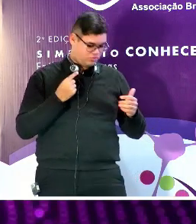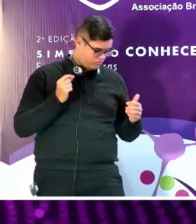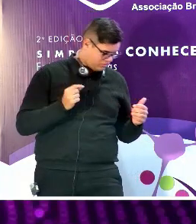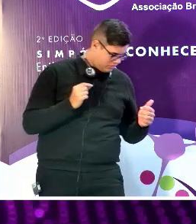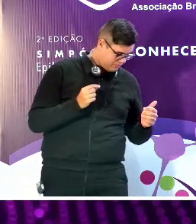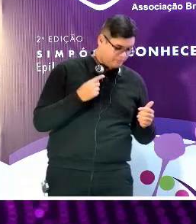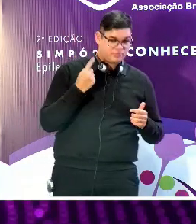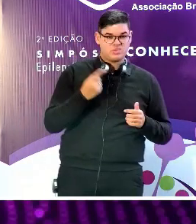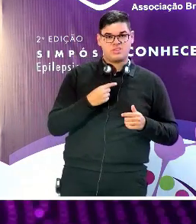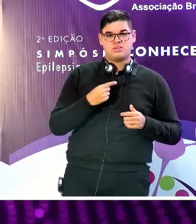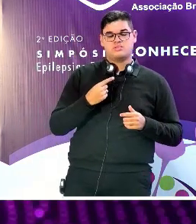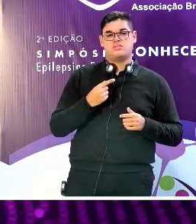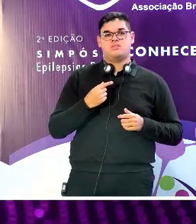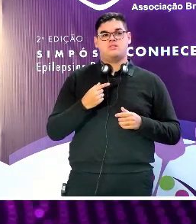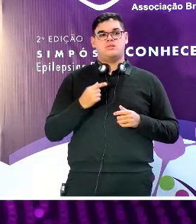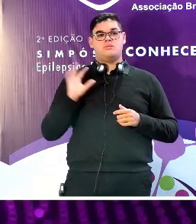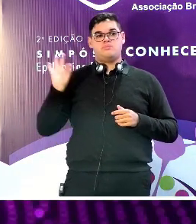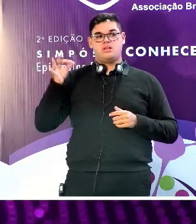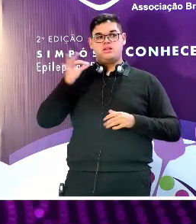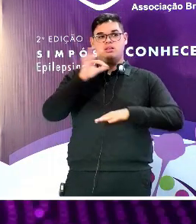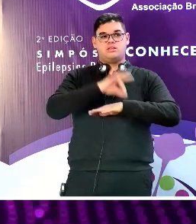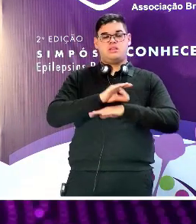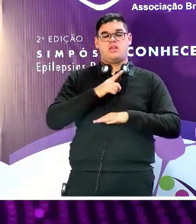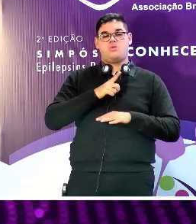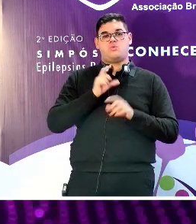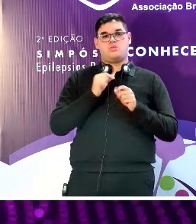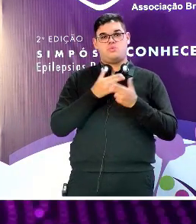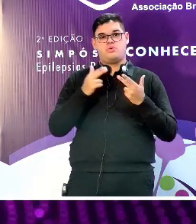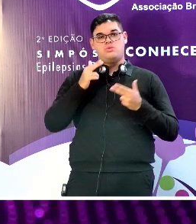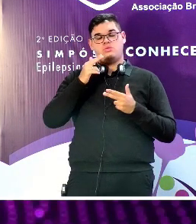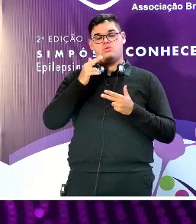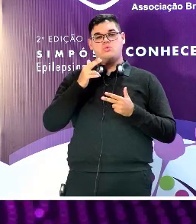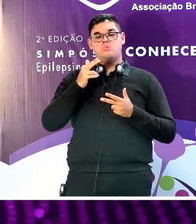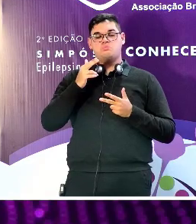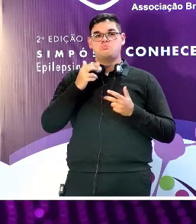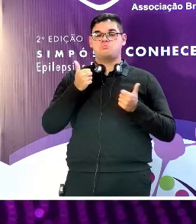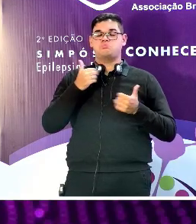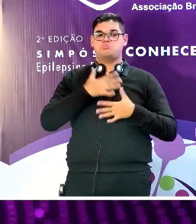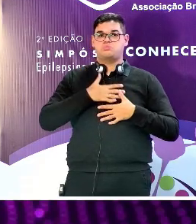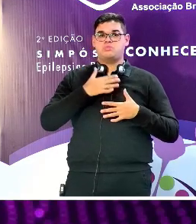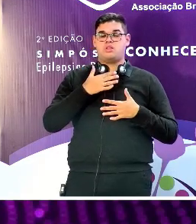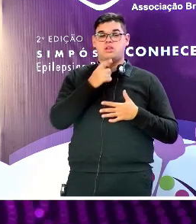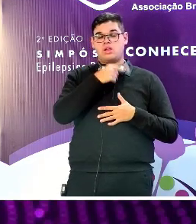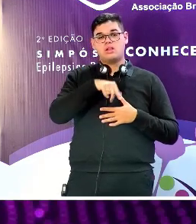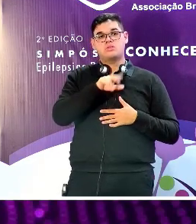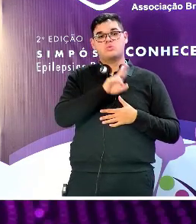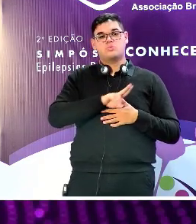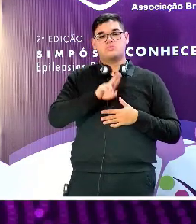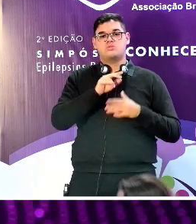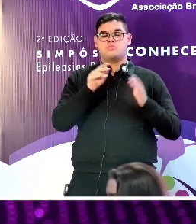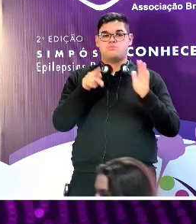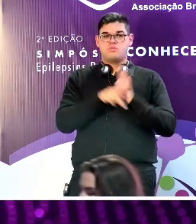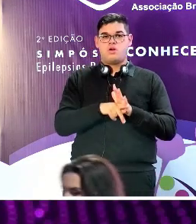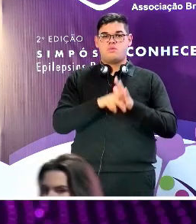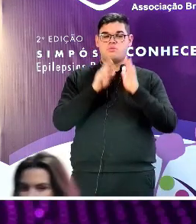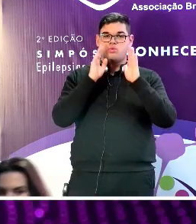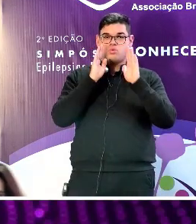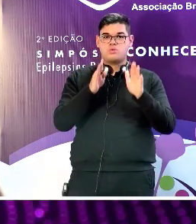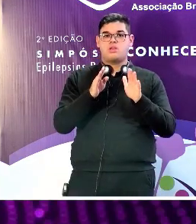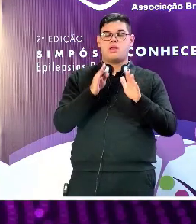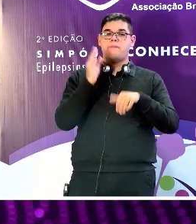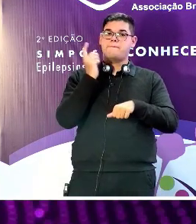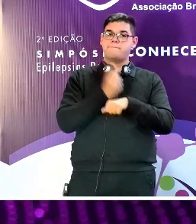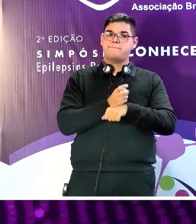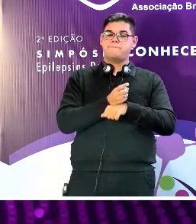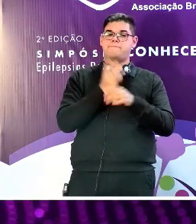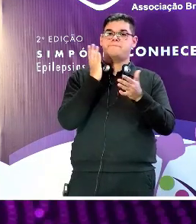desses peptídeos. E eles usam exatamente com essa função de paralisia, efeitos antimicrobianos também,